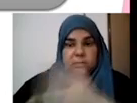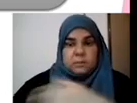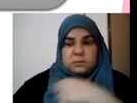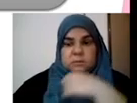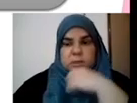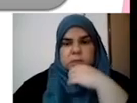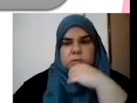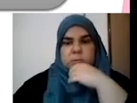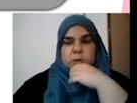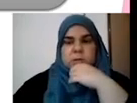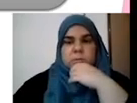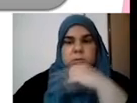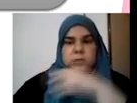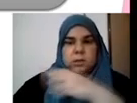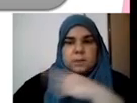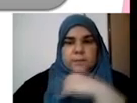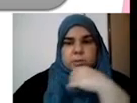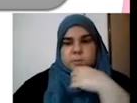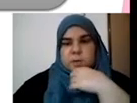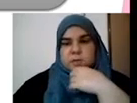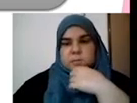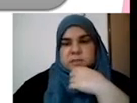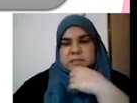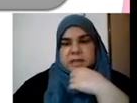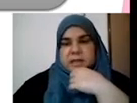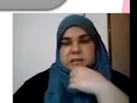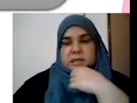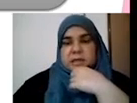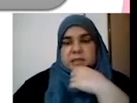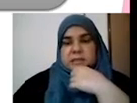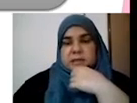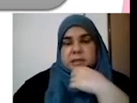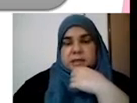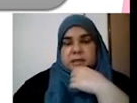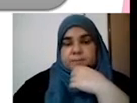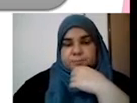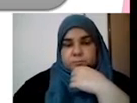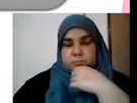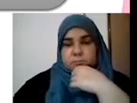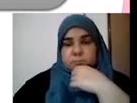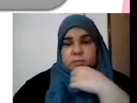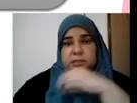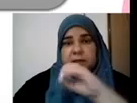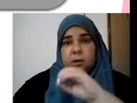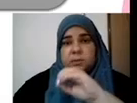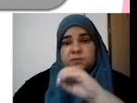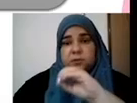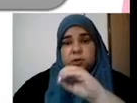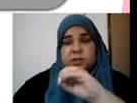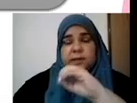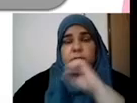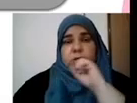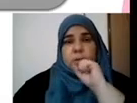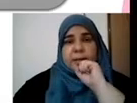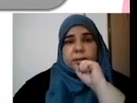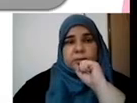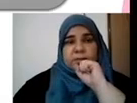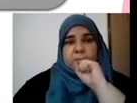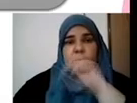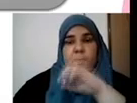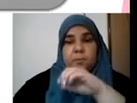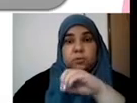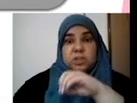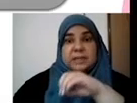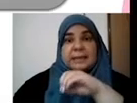né? Que nós vamos ver aí nos próximos slides. Esse daqui seria como se fosse o centro geométrico